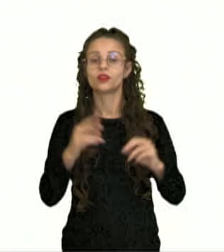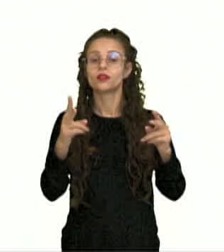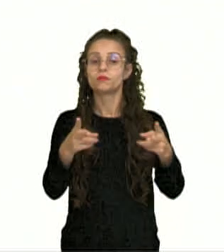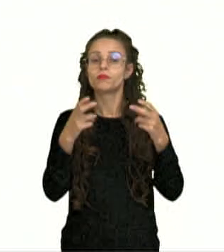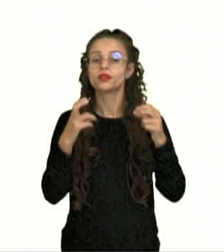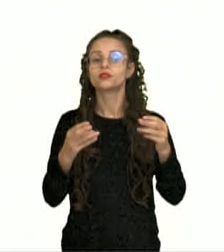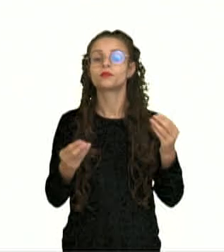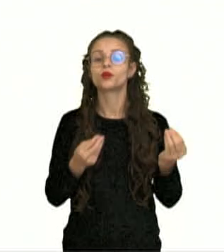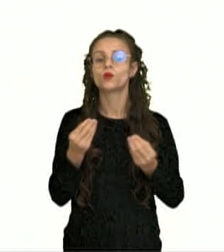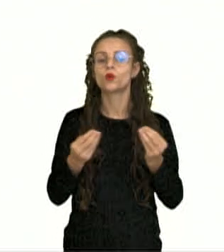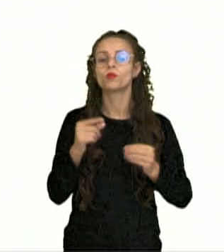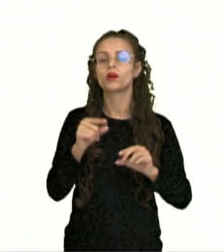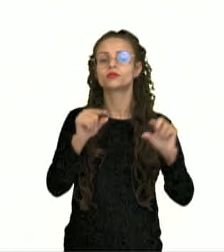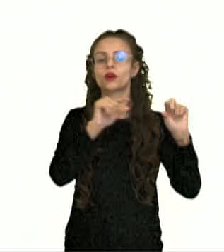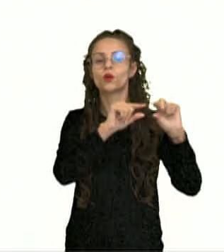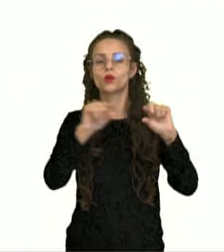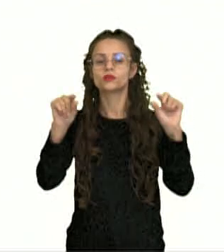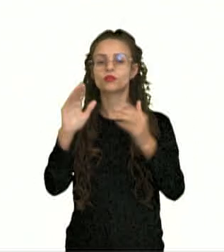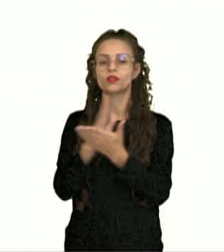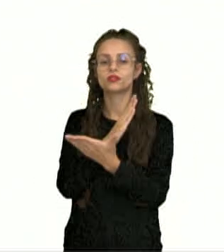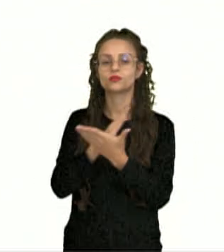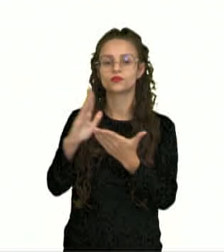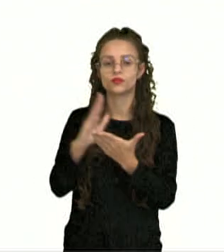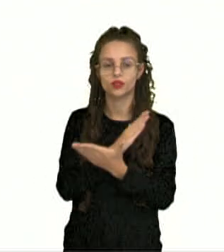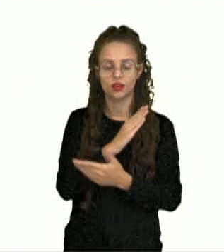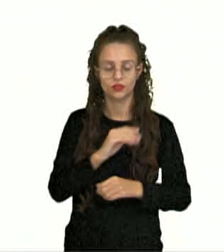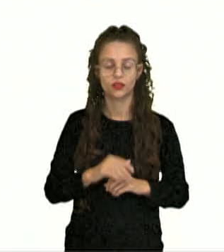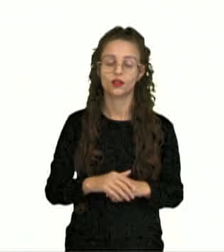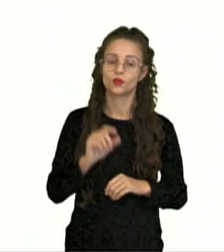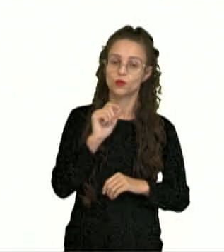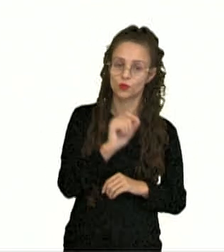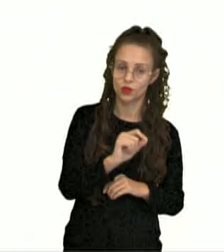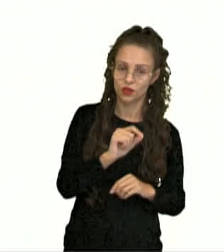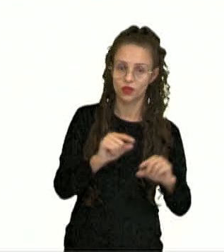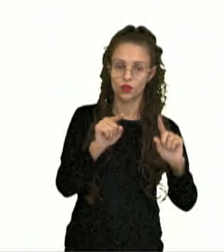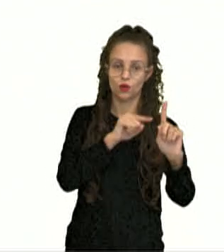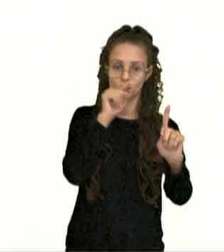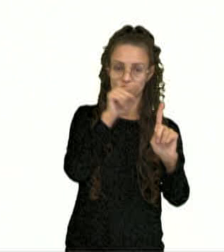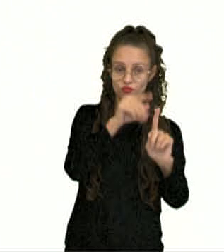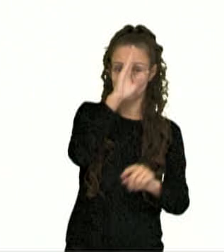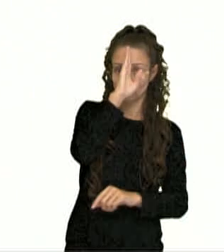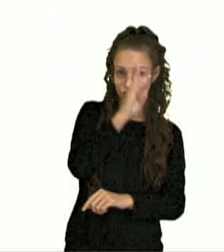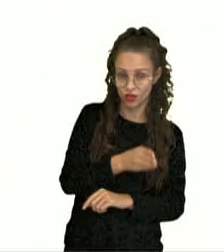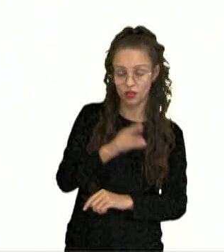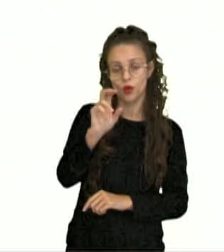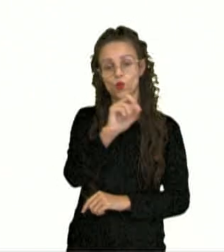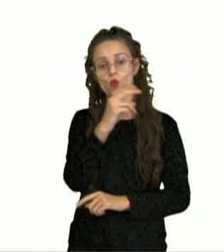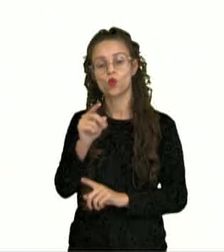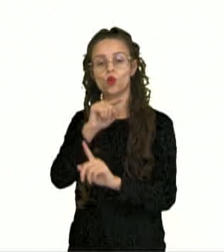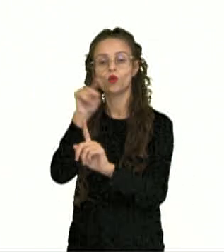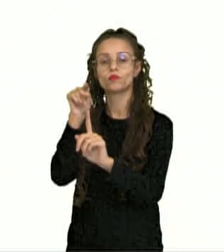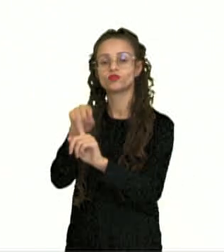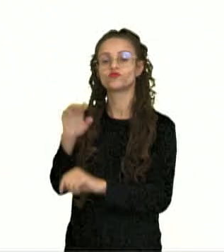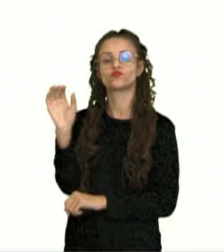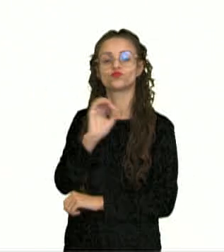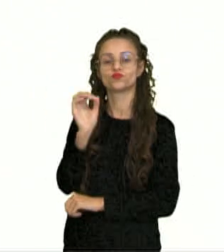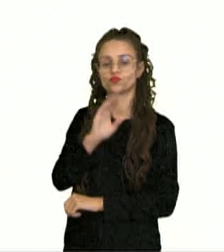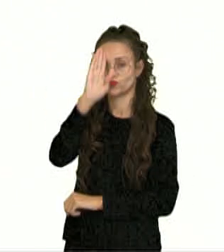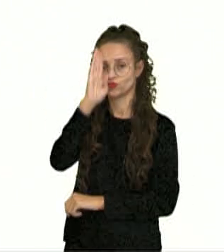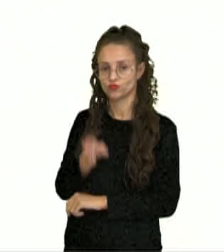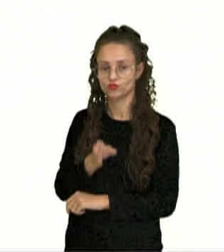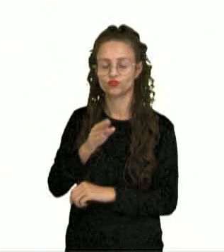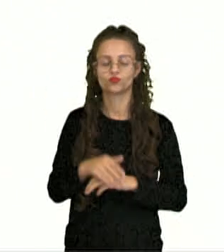Observe como essas orações são classificadas. Se elas são objetivas diretas ou objetivas